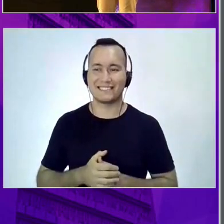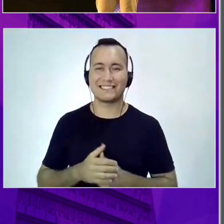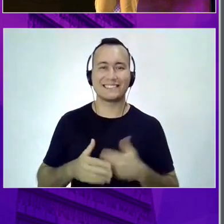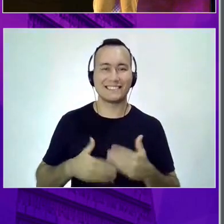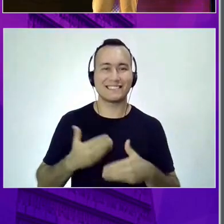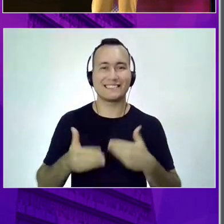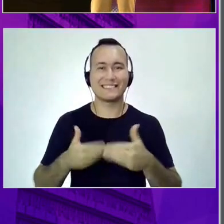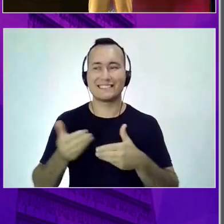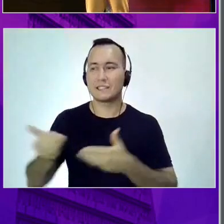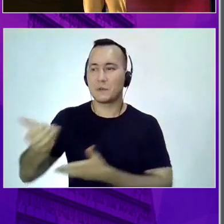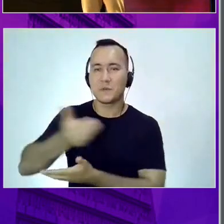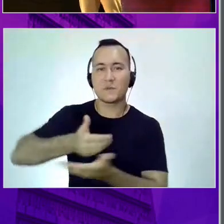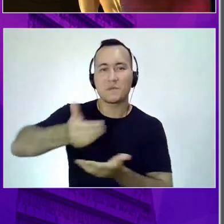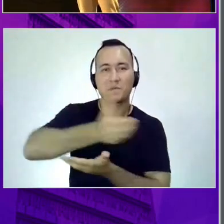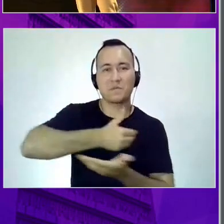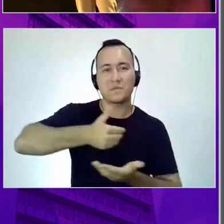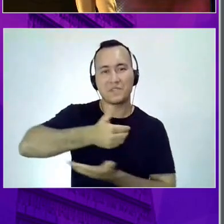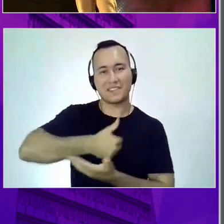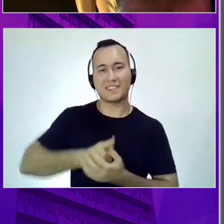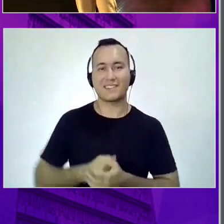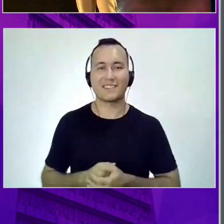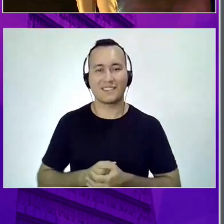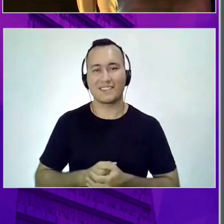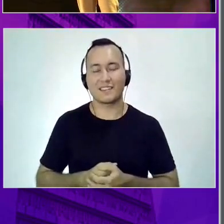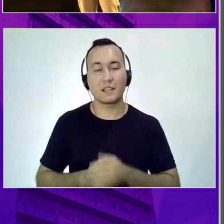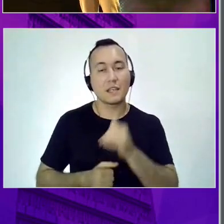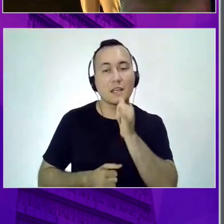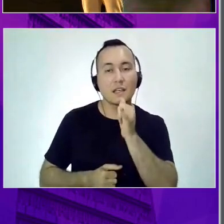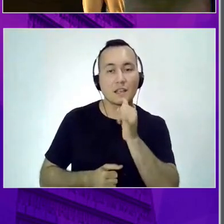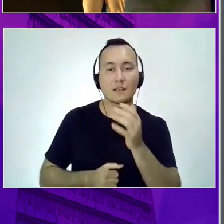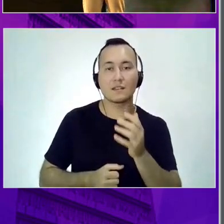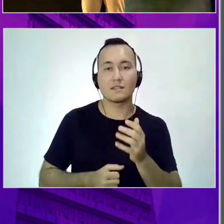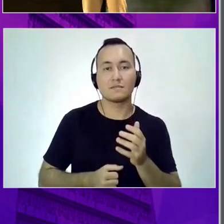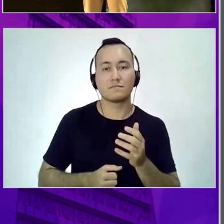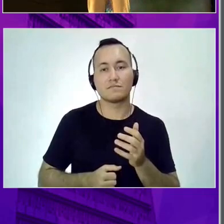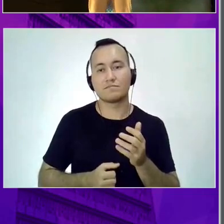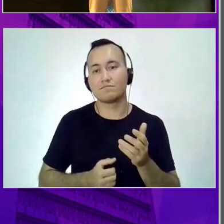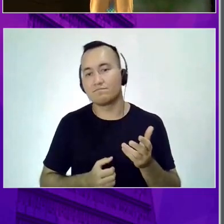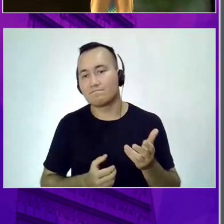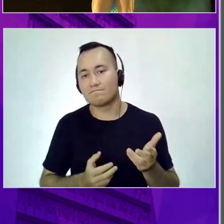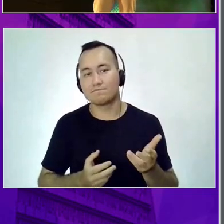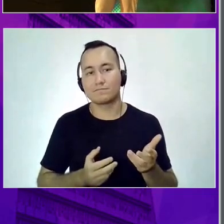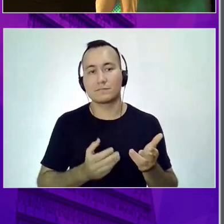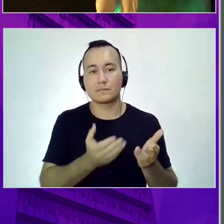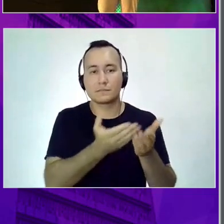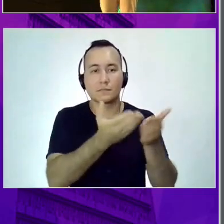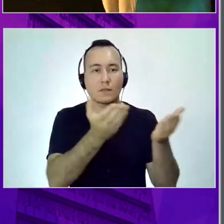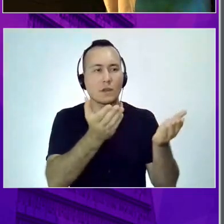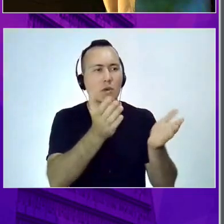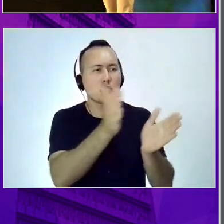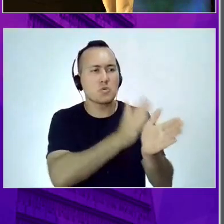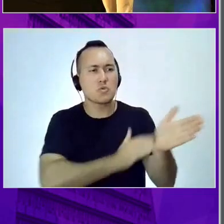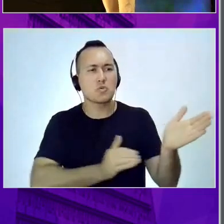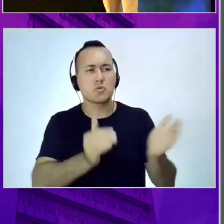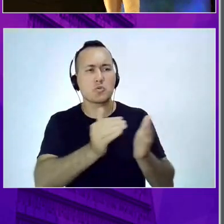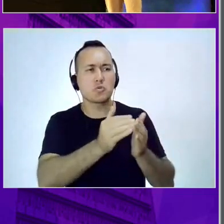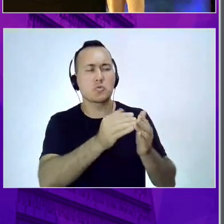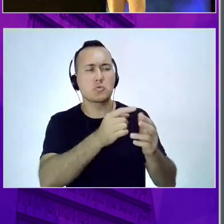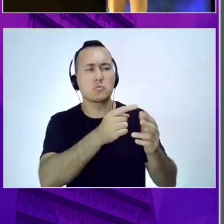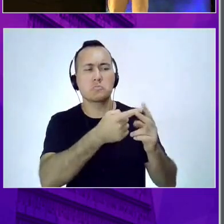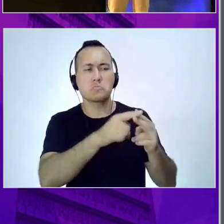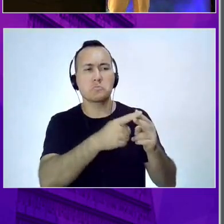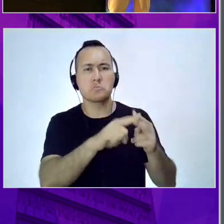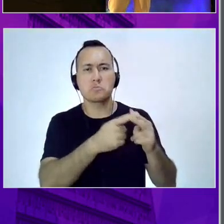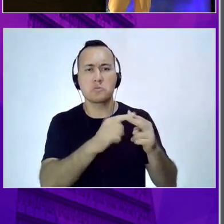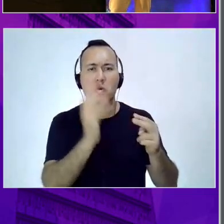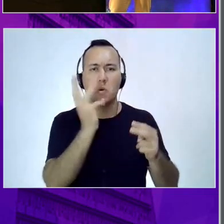será que a retro precisa ser super bonitinha, super fofinha? Cara, às vezes sim, às vezes não. Nesse caso, ajudou. A gente fez outras retros